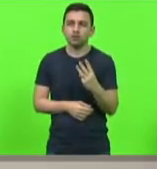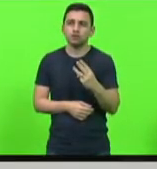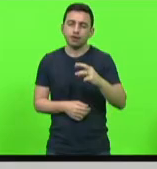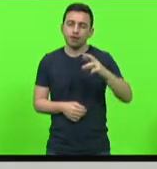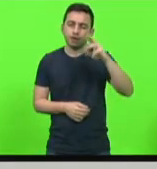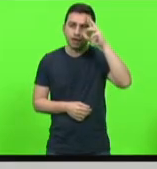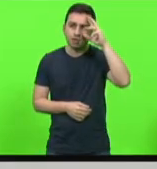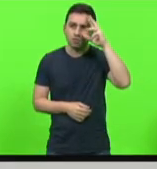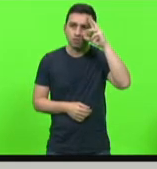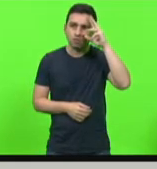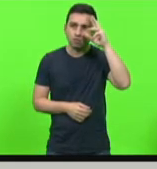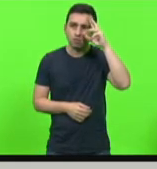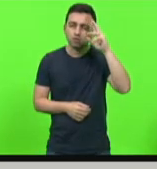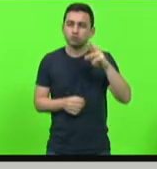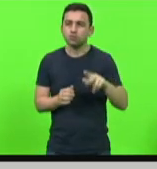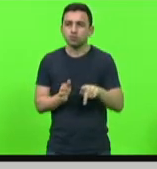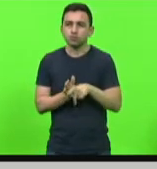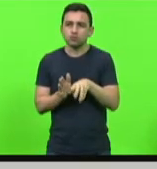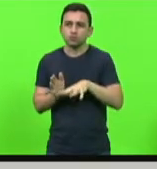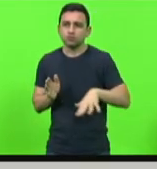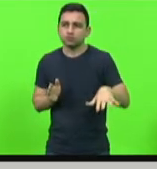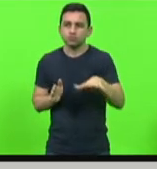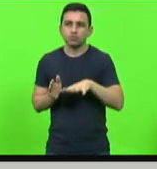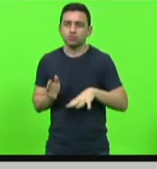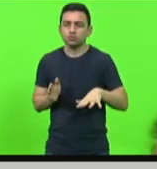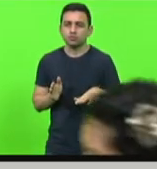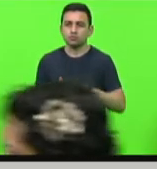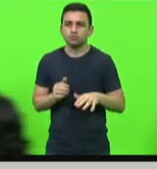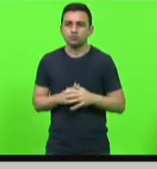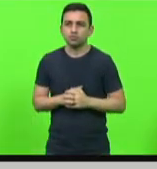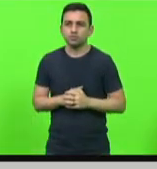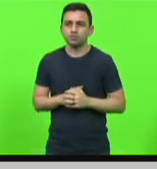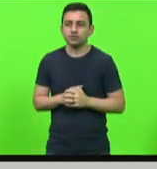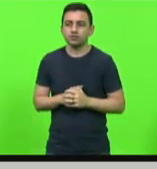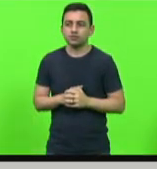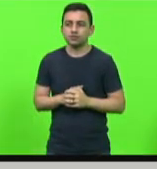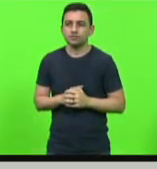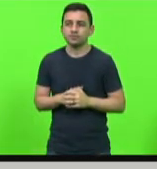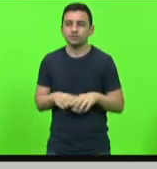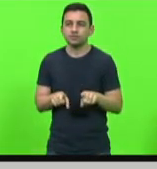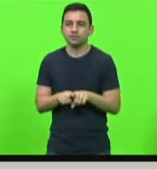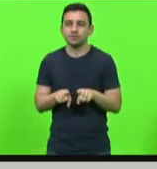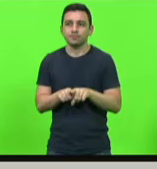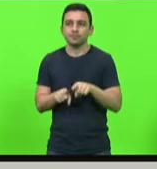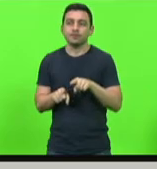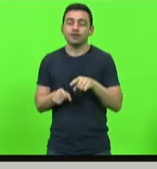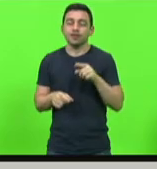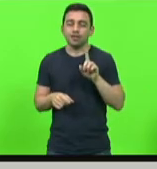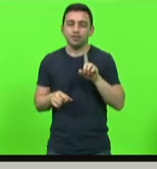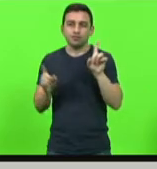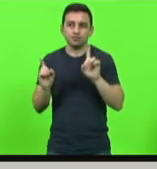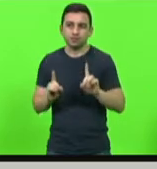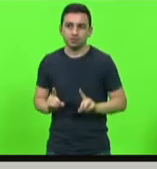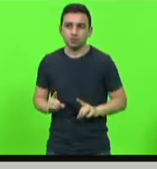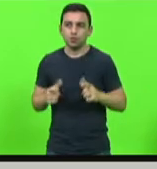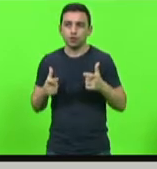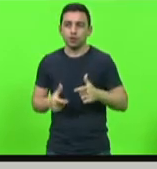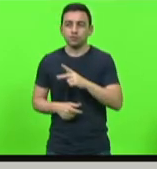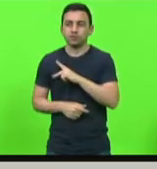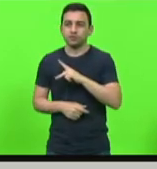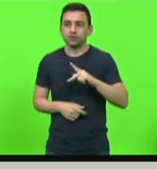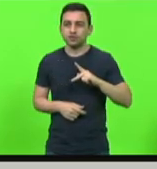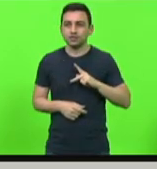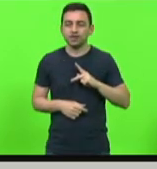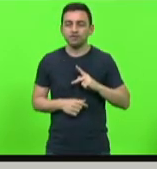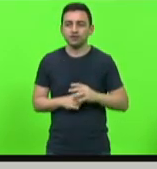Alba, dispõe sobre a instalação de brinquedos adaptados para crianças portadoras de deficiência em locais públicos e privados de